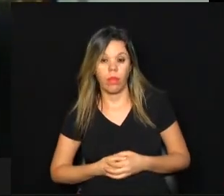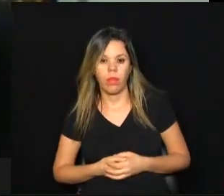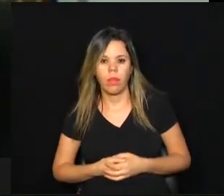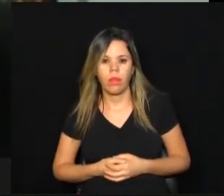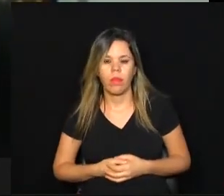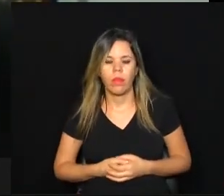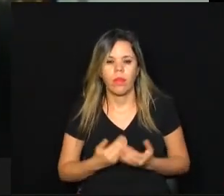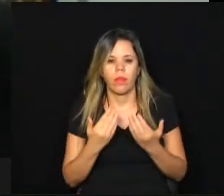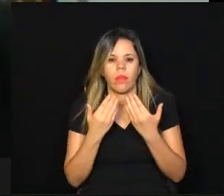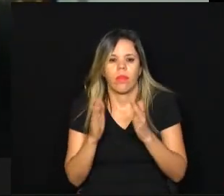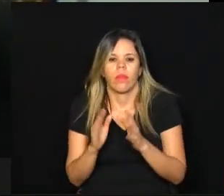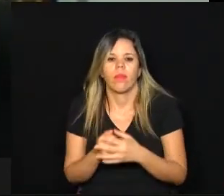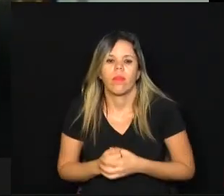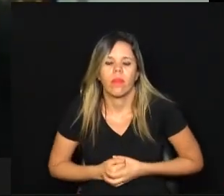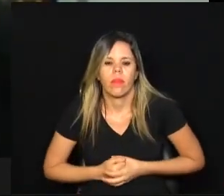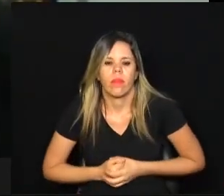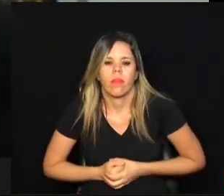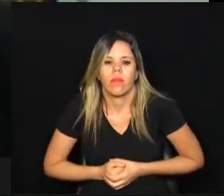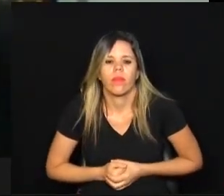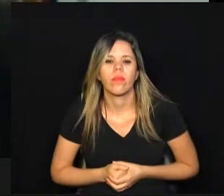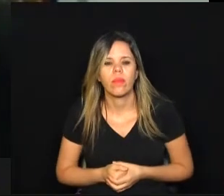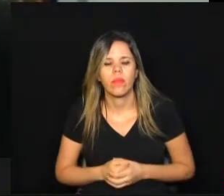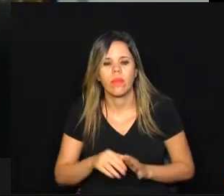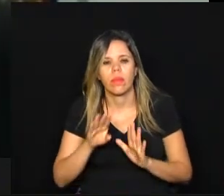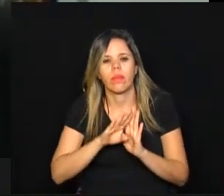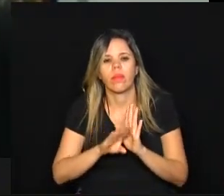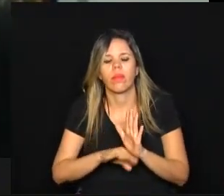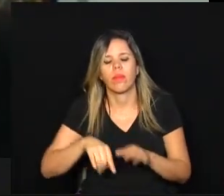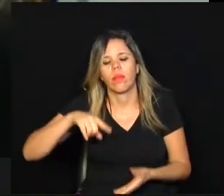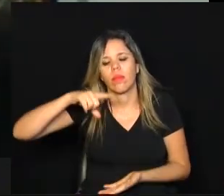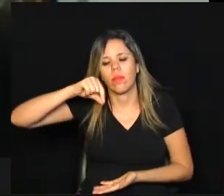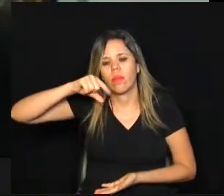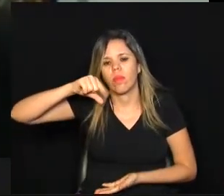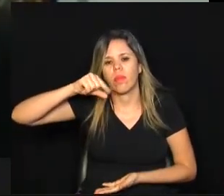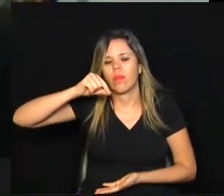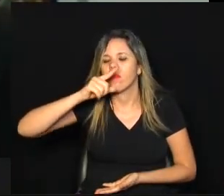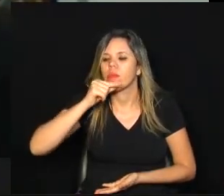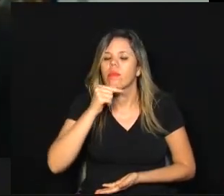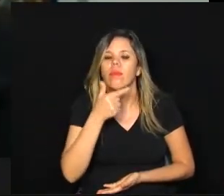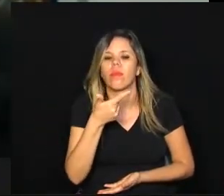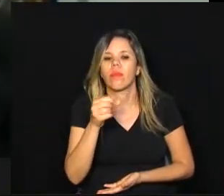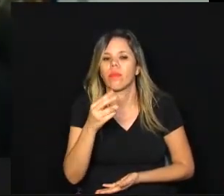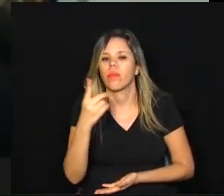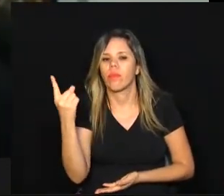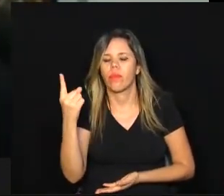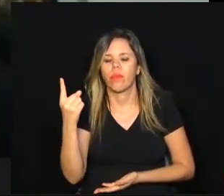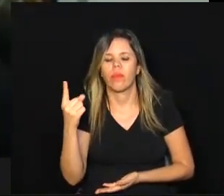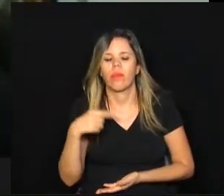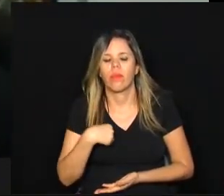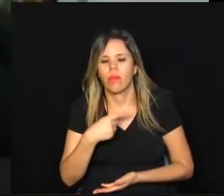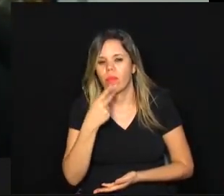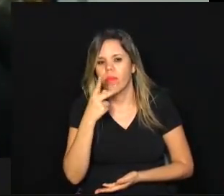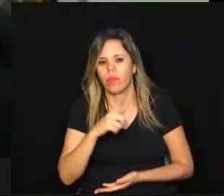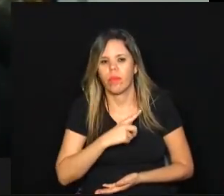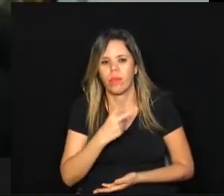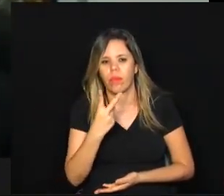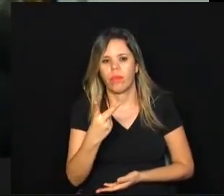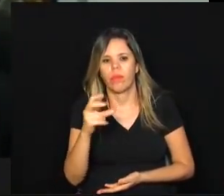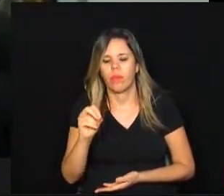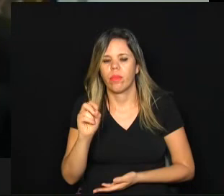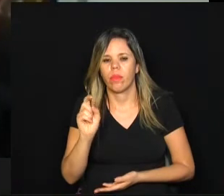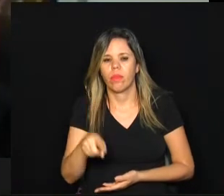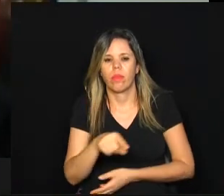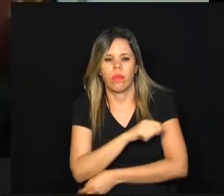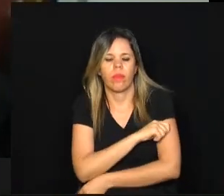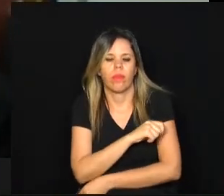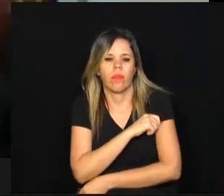para a abertura do programa Gota d'Água 2021, que é aquele programa que eu disse que tem 250 mil alunos por